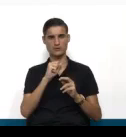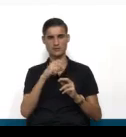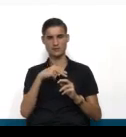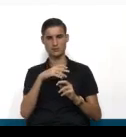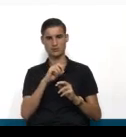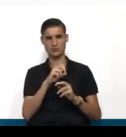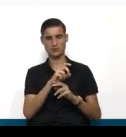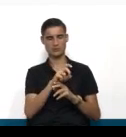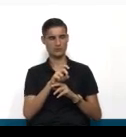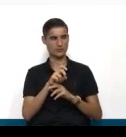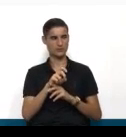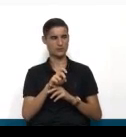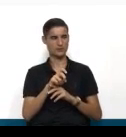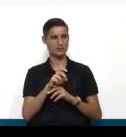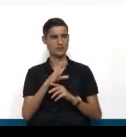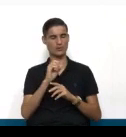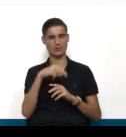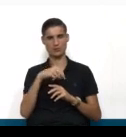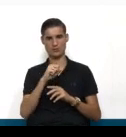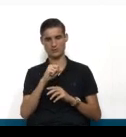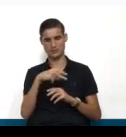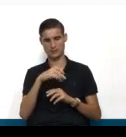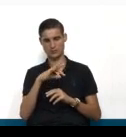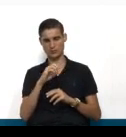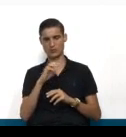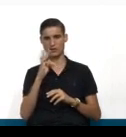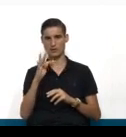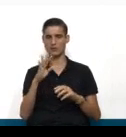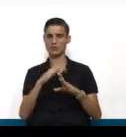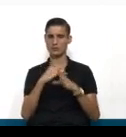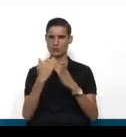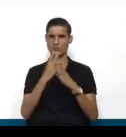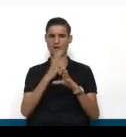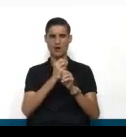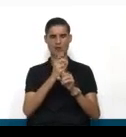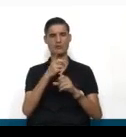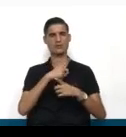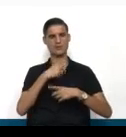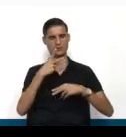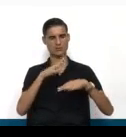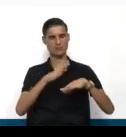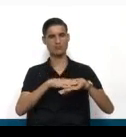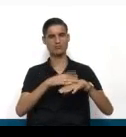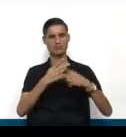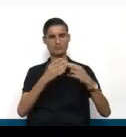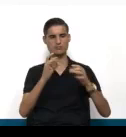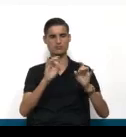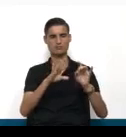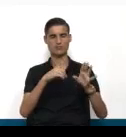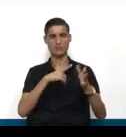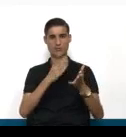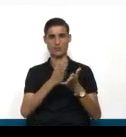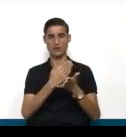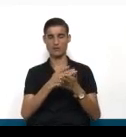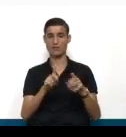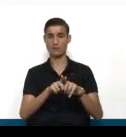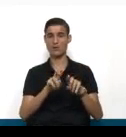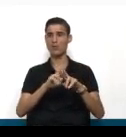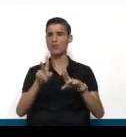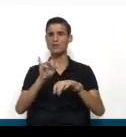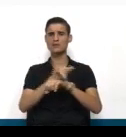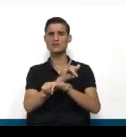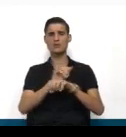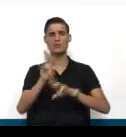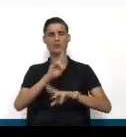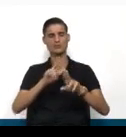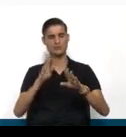solução da EDP. Todo esse cálculo nós também temos lá no seu material, tá? Uma outra estratégia muito boa que nós